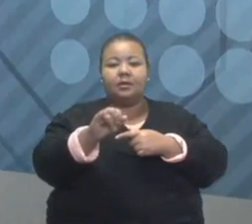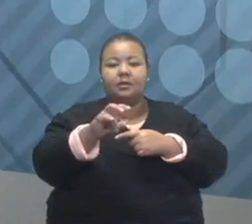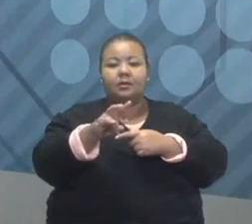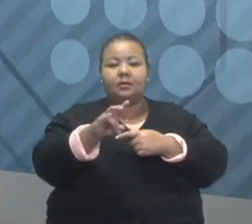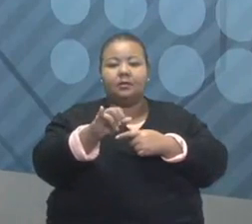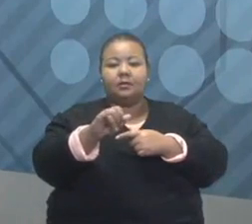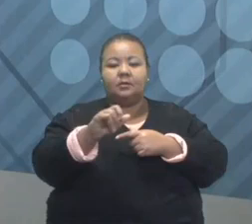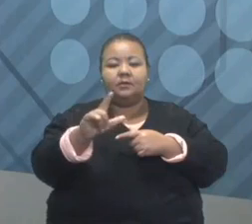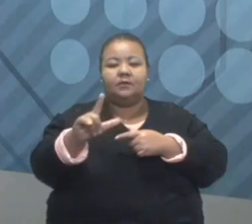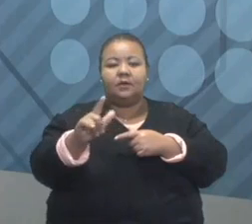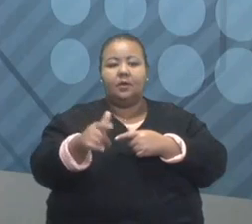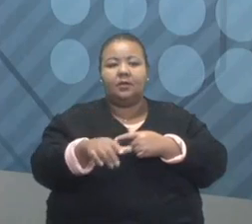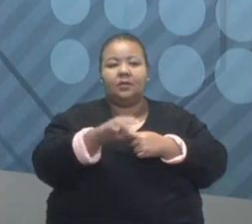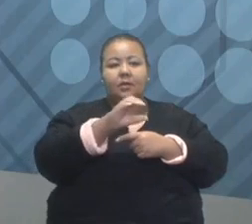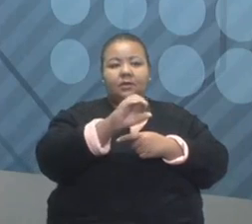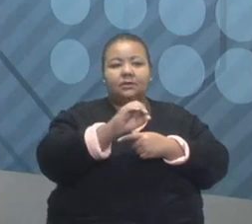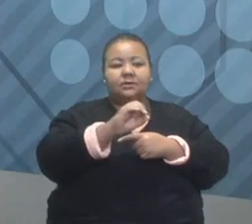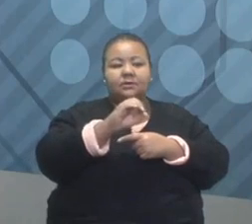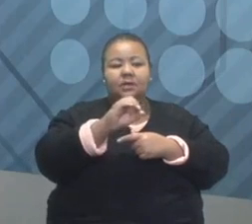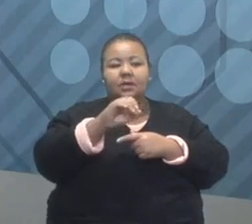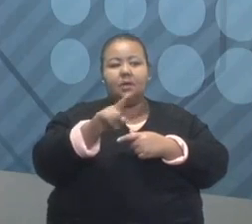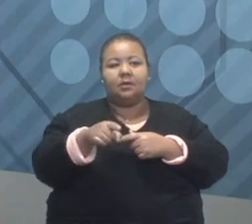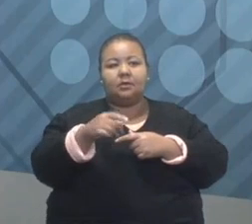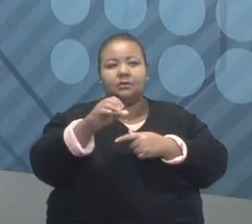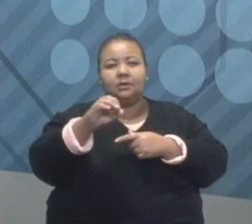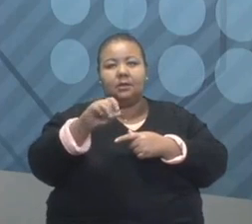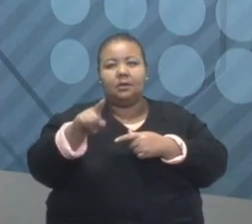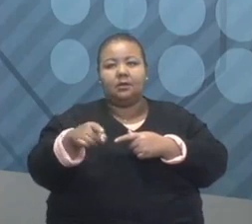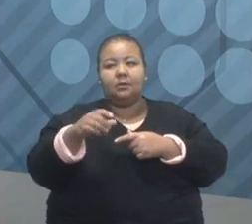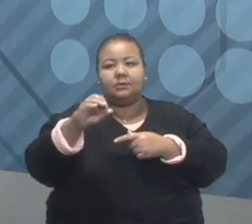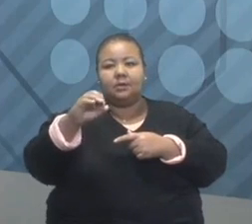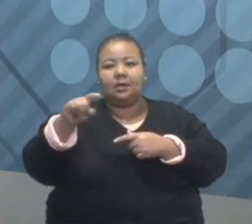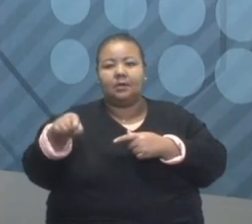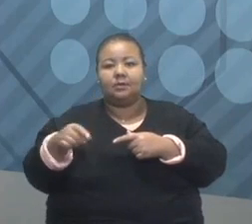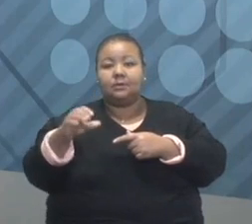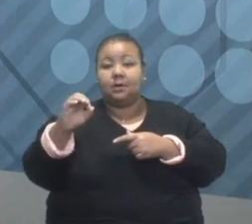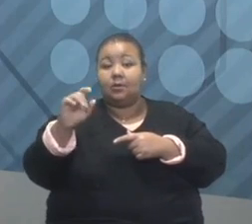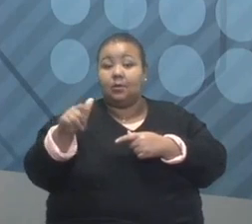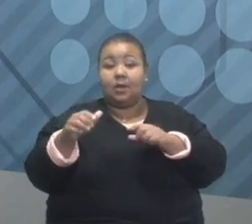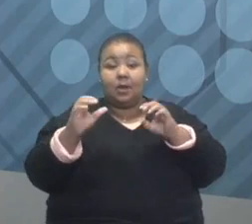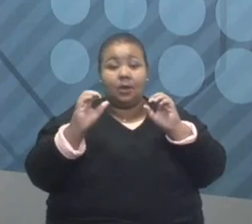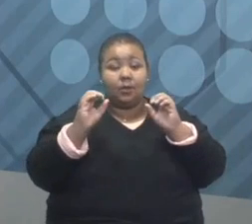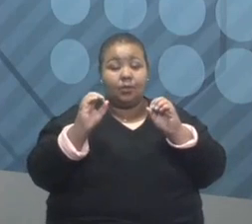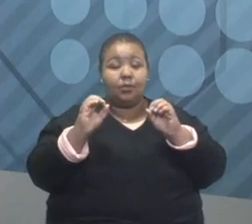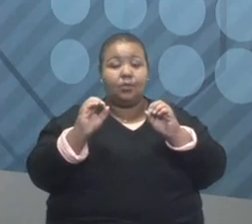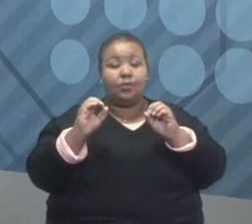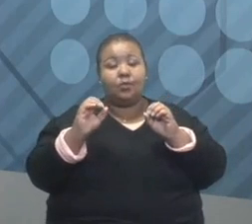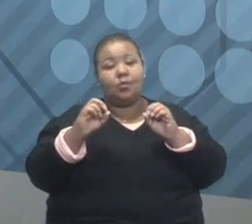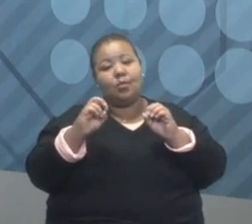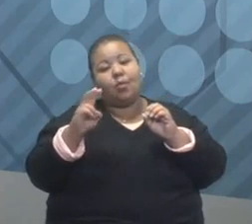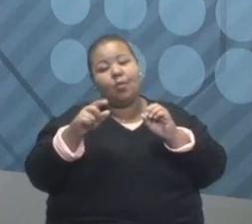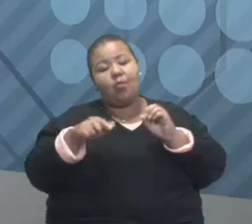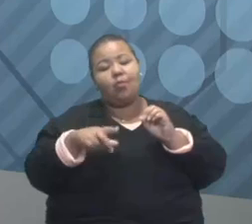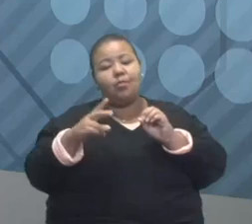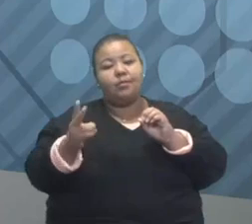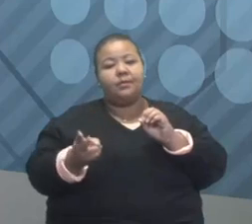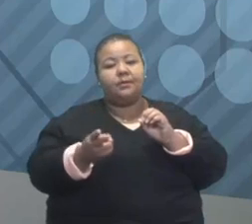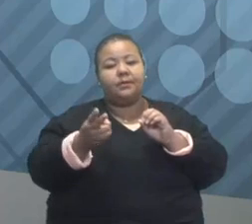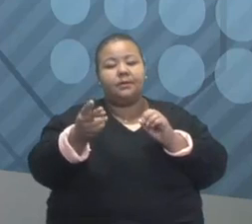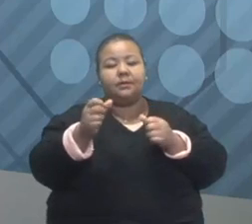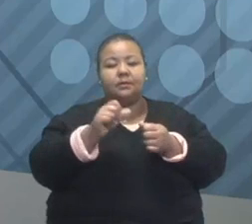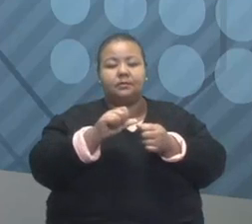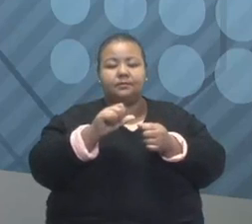sistema homogêneo? 0, 0, 0, 0. Então, a solução trivial ela é nula. Ou ainda, infinitas